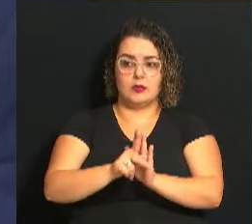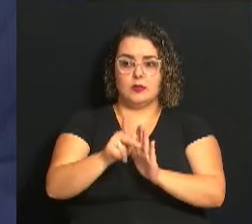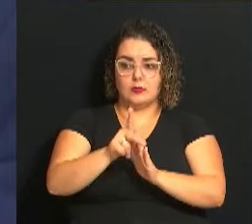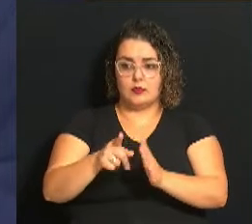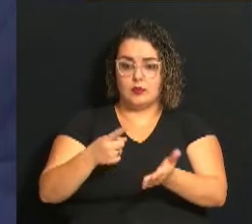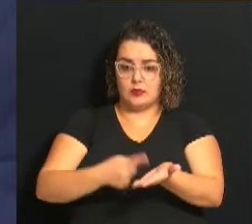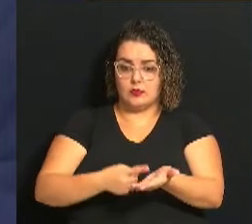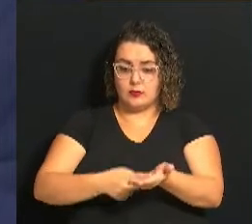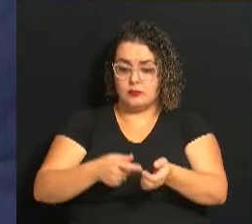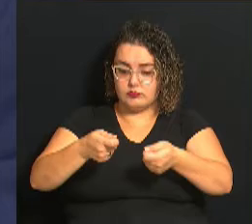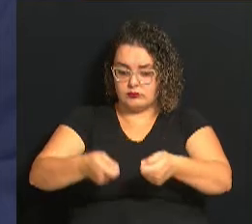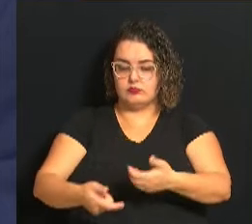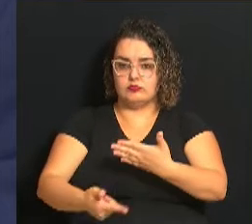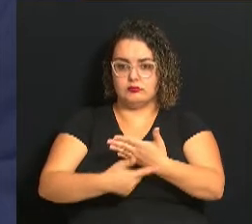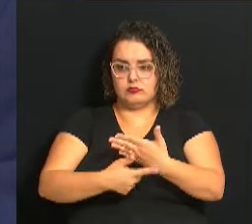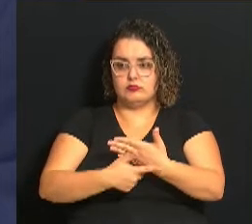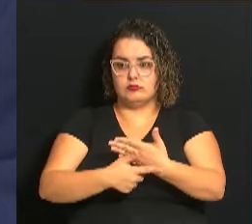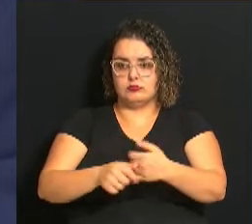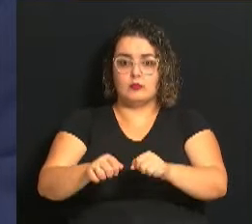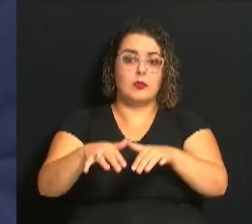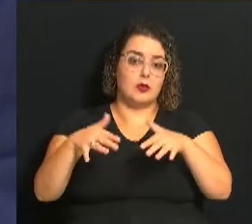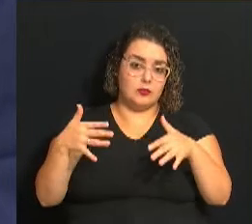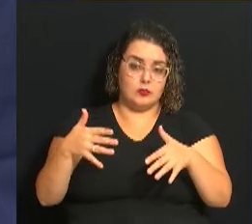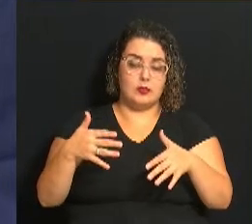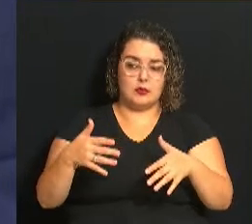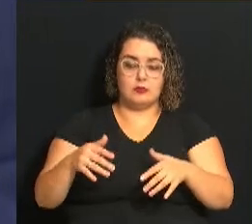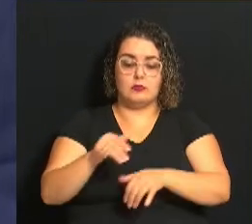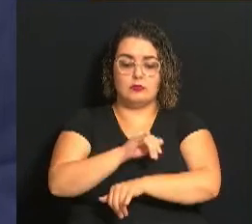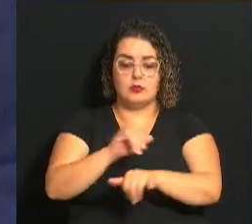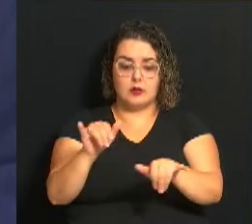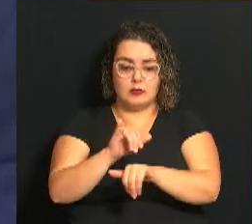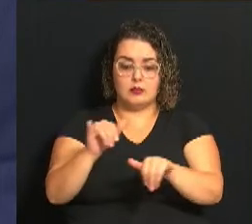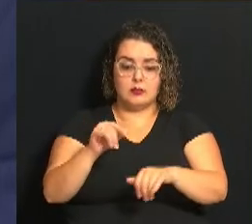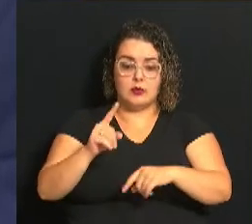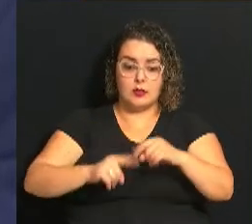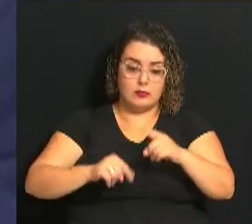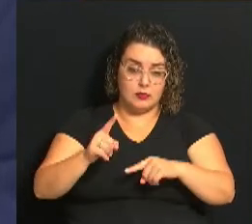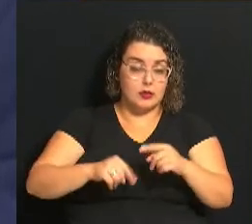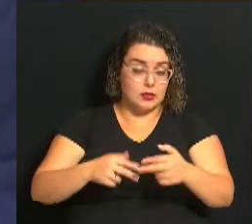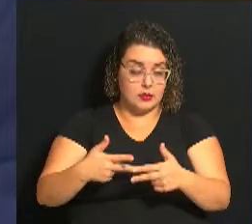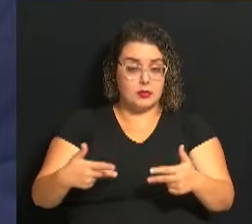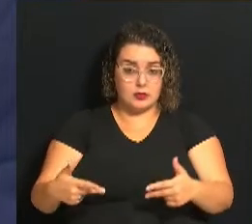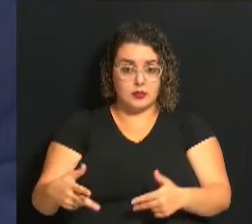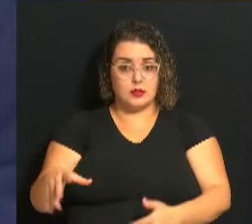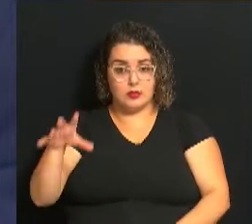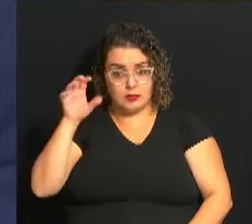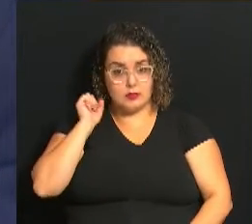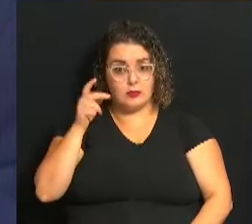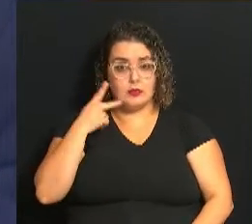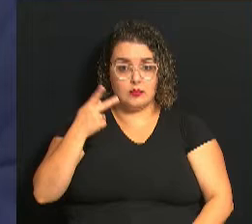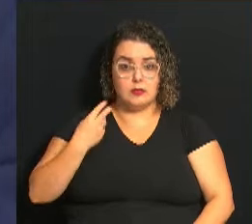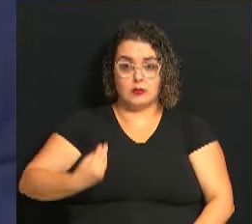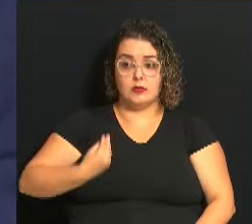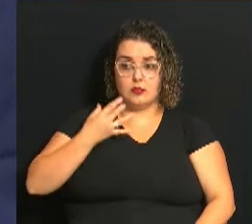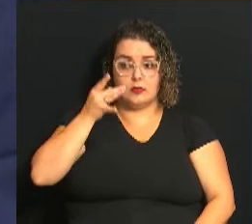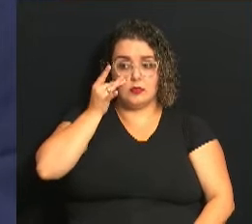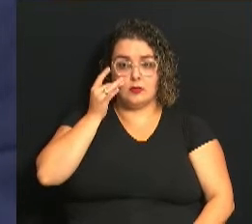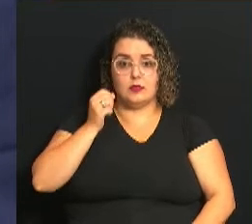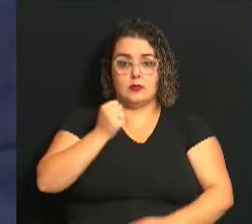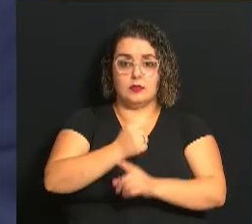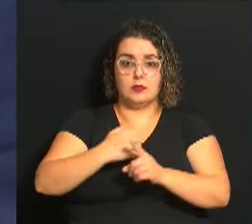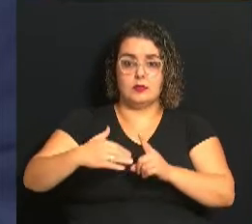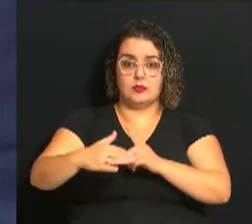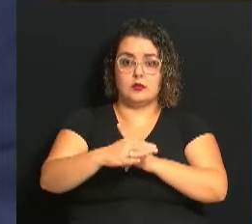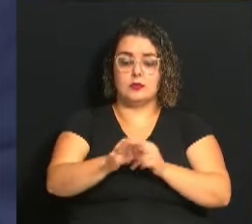papel fundamental da audiência pública, que é de dar publicidade à matéria, e também ouvir os vereadores, a população, sociedade civil